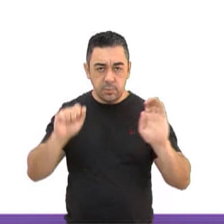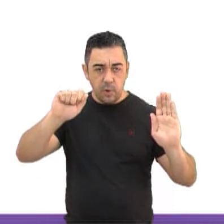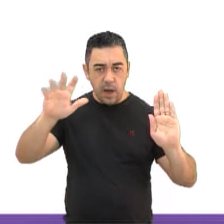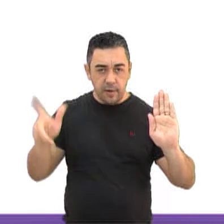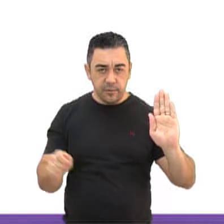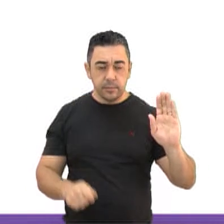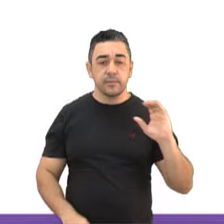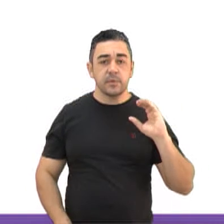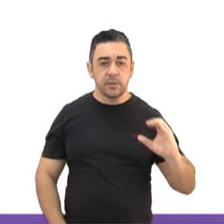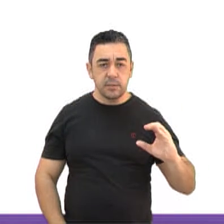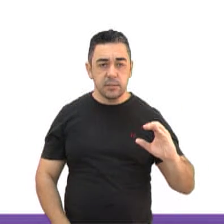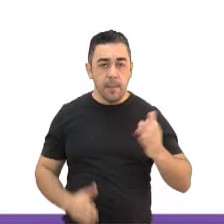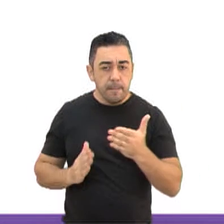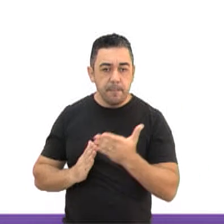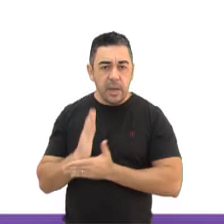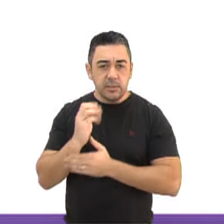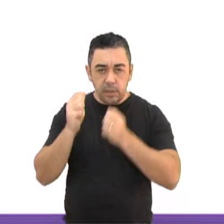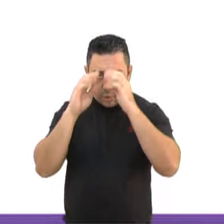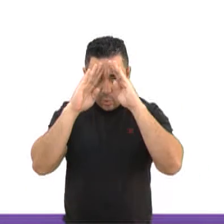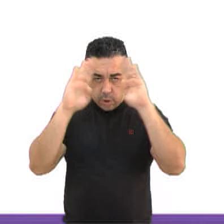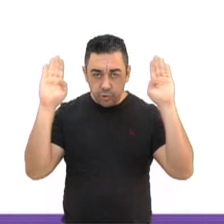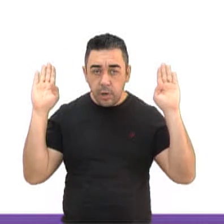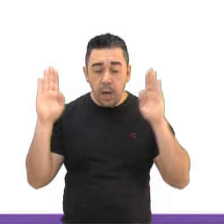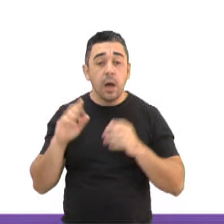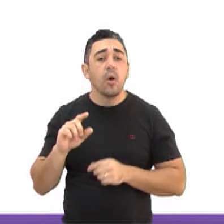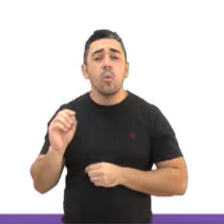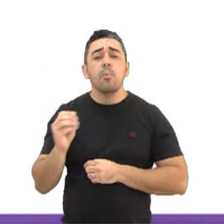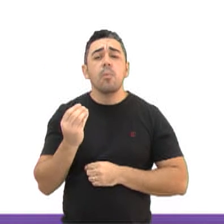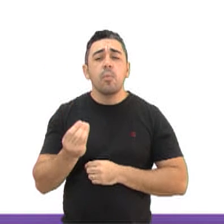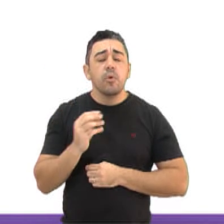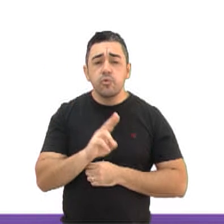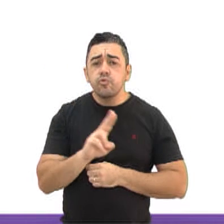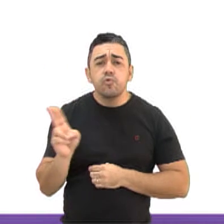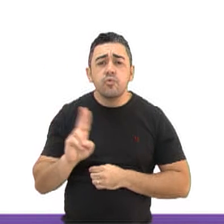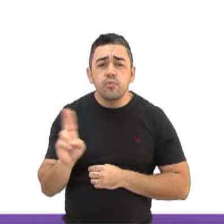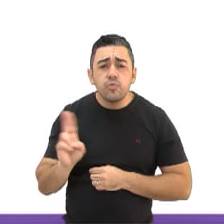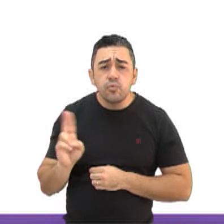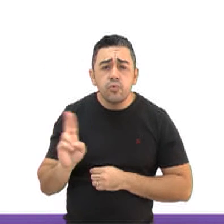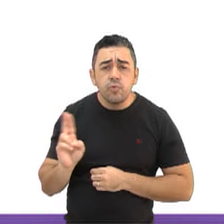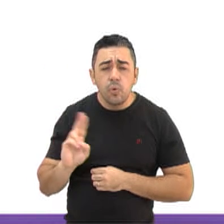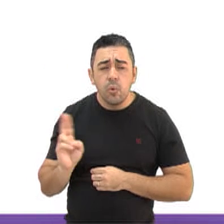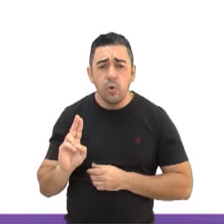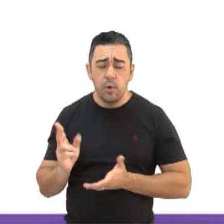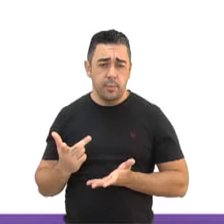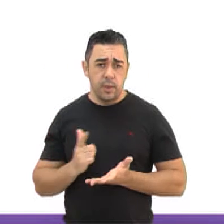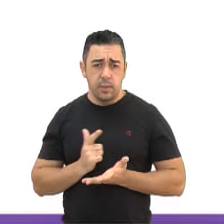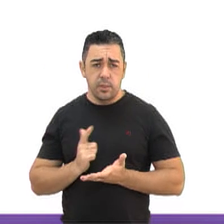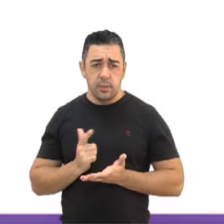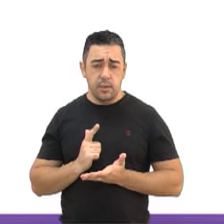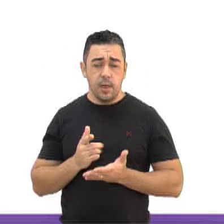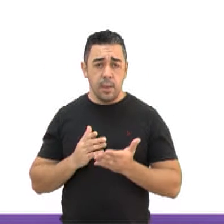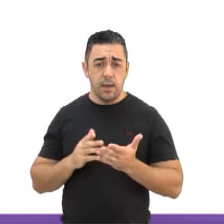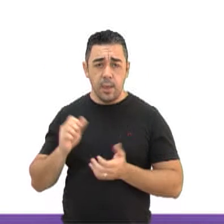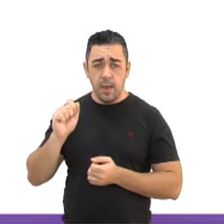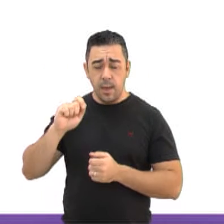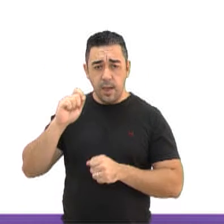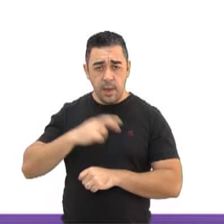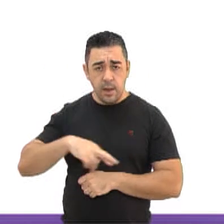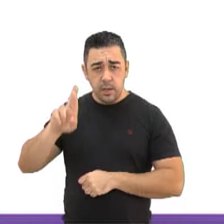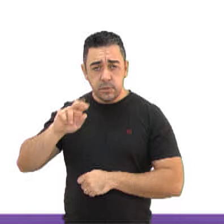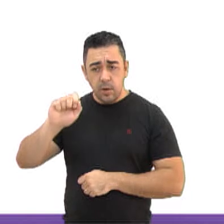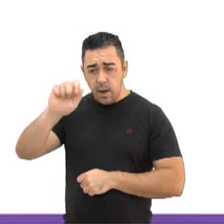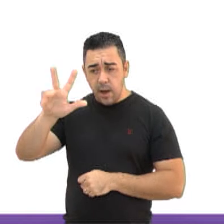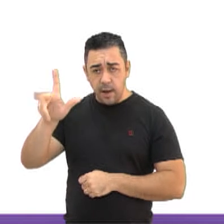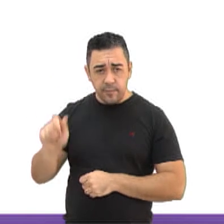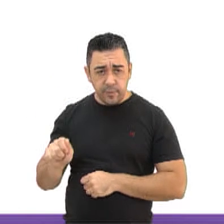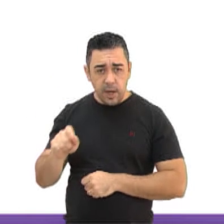C. Passagem de orixá. Como é o nome desse rito de passagem das religiões de matriz africana?